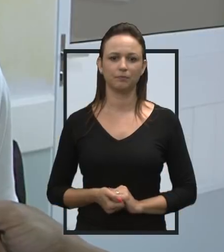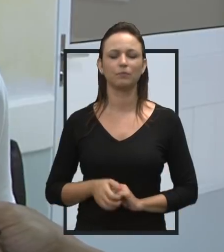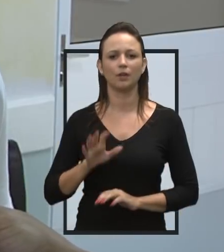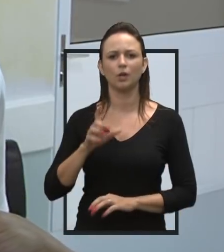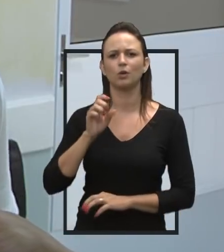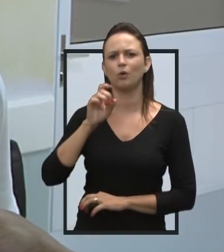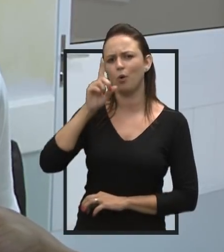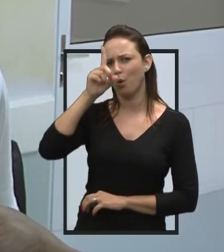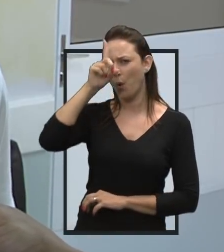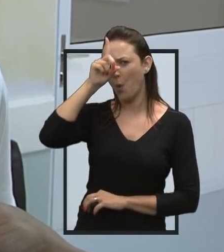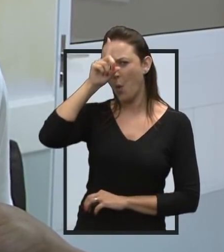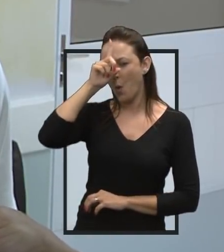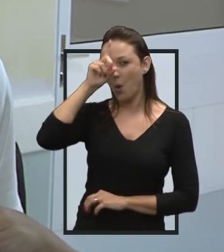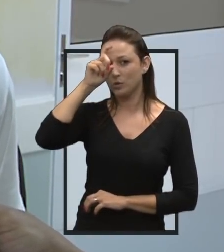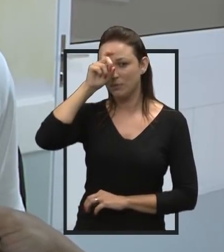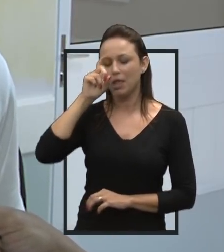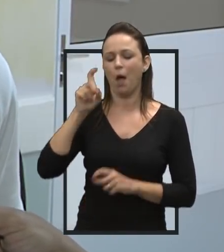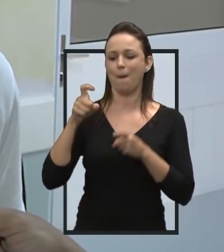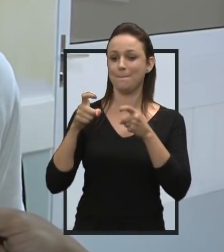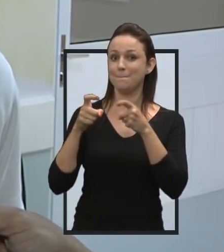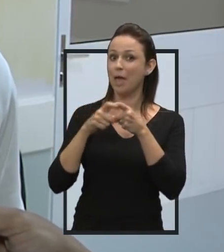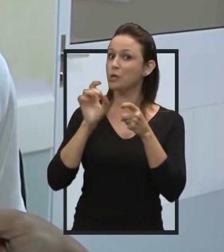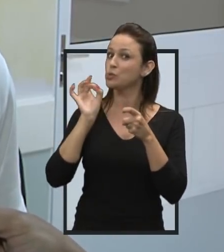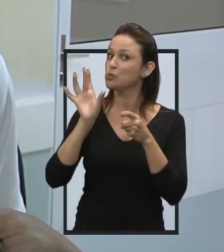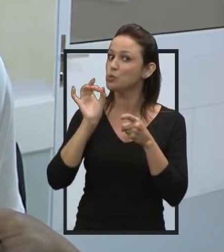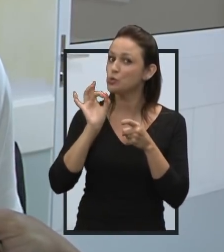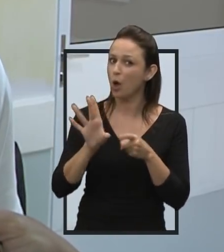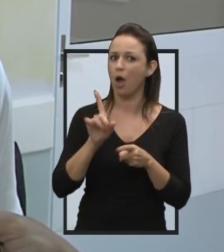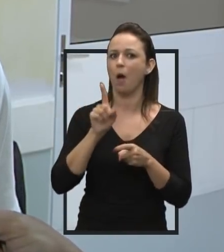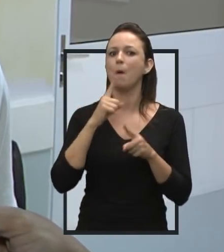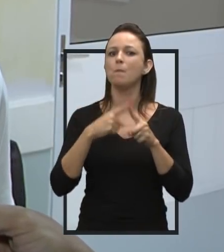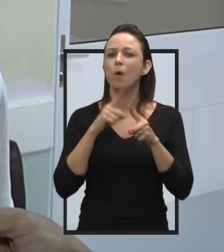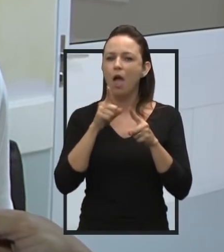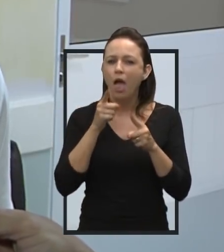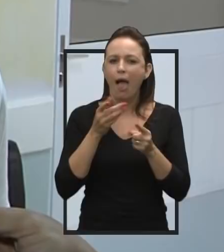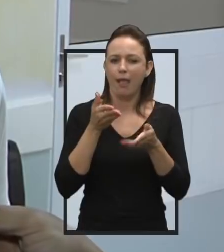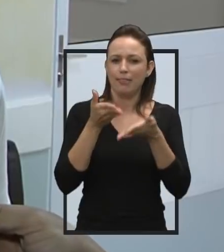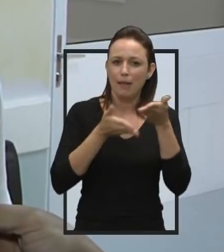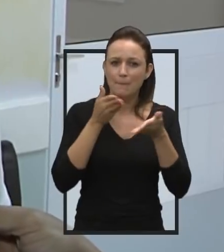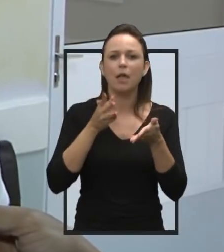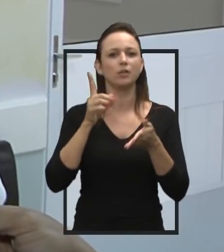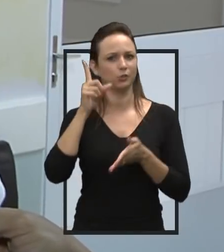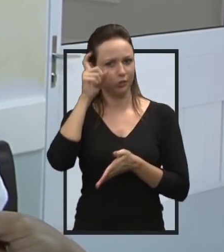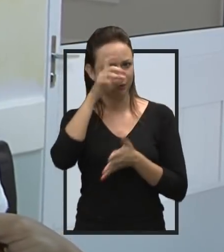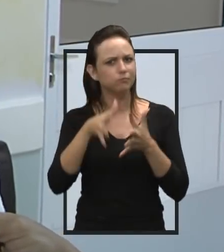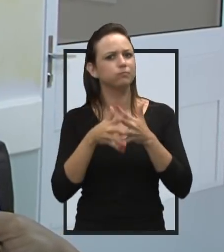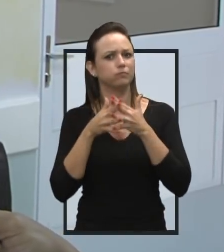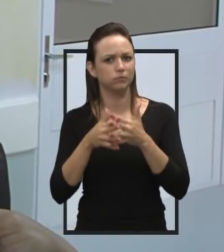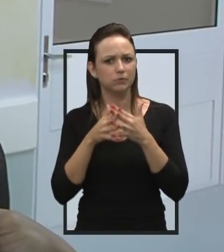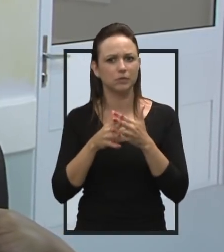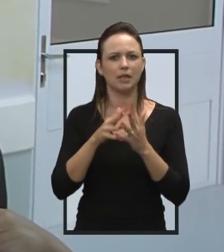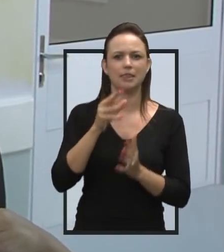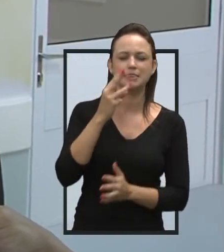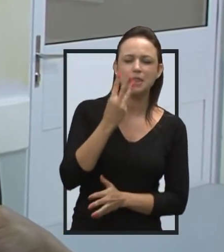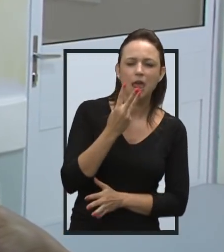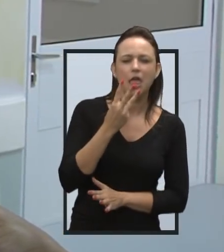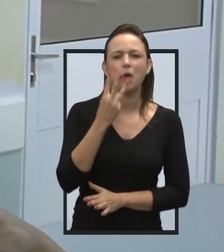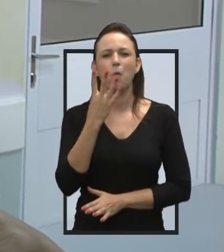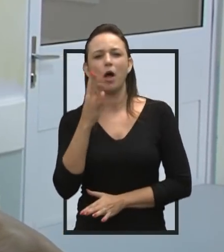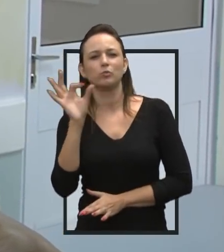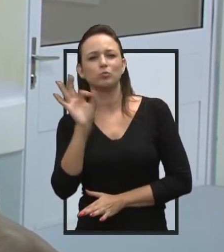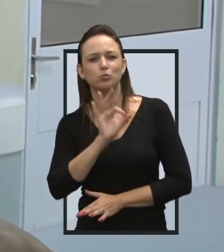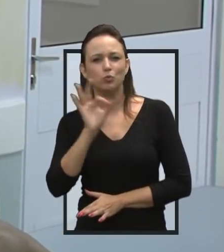Só no hospital, com o médico, é um procedimento complexo. 3, 4% dos